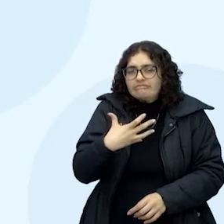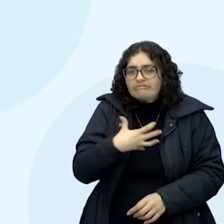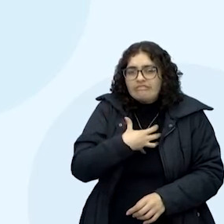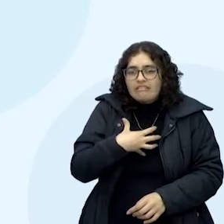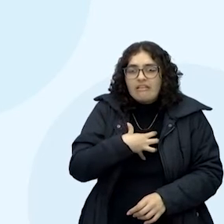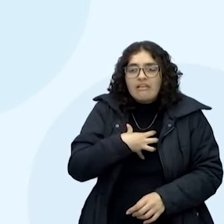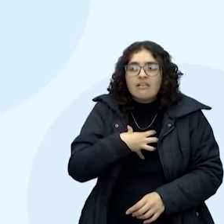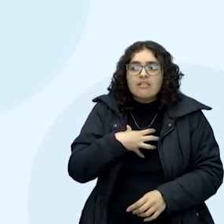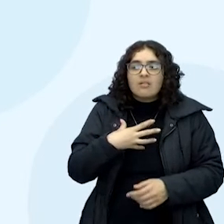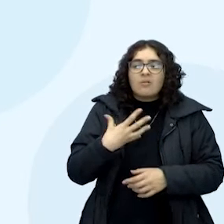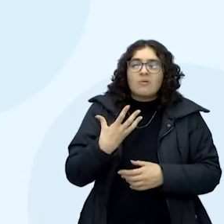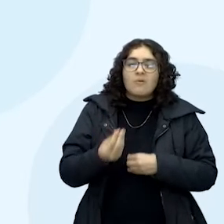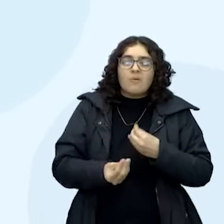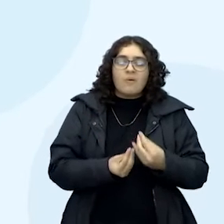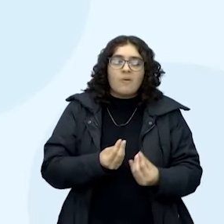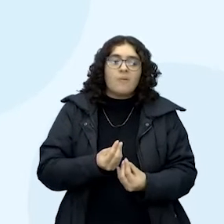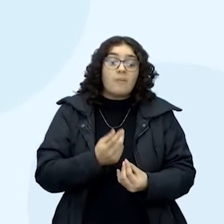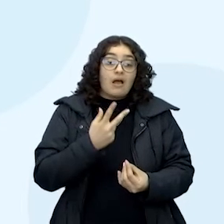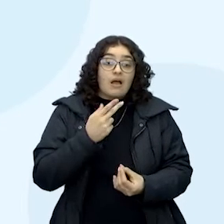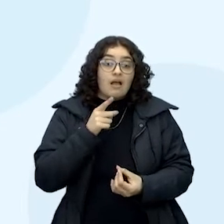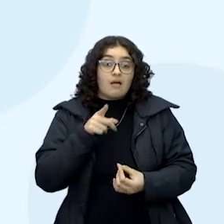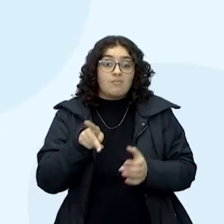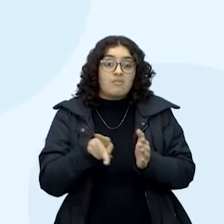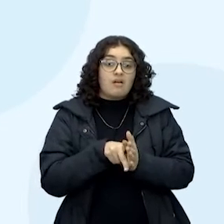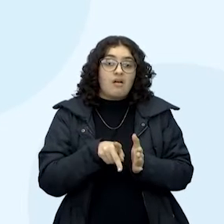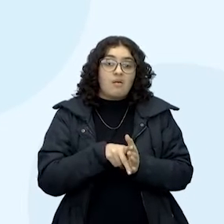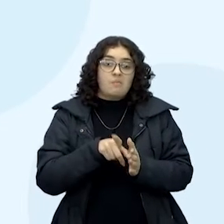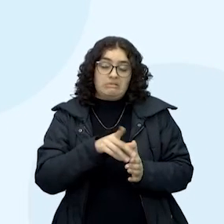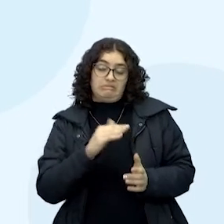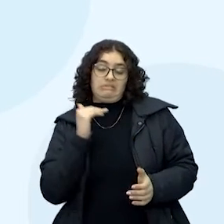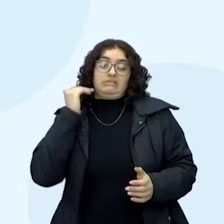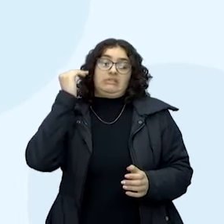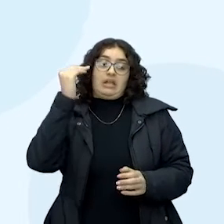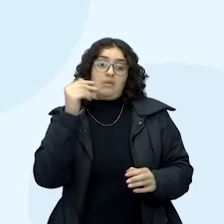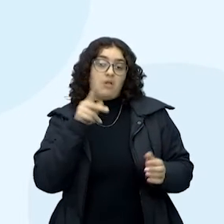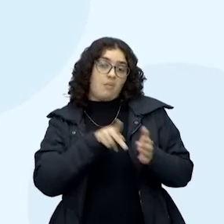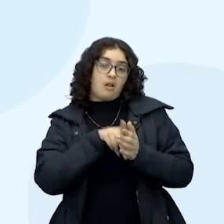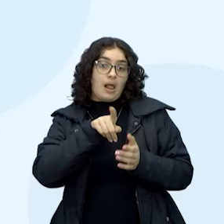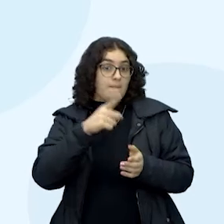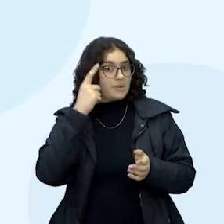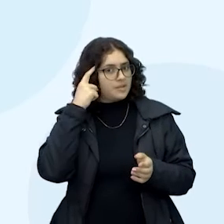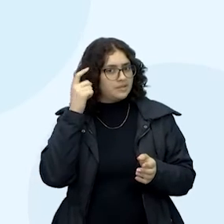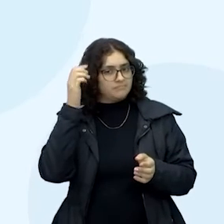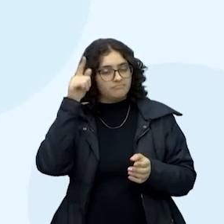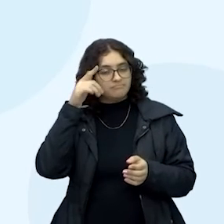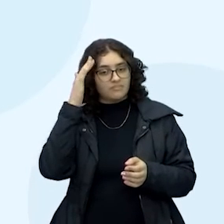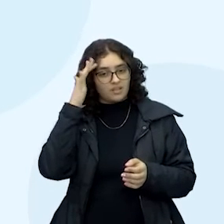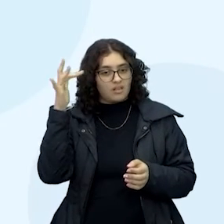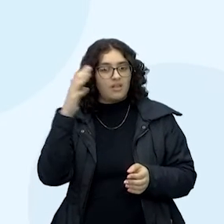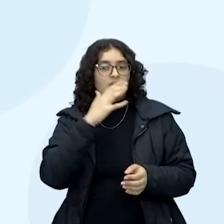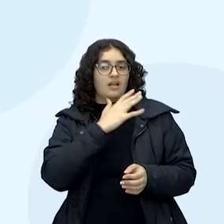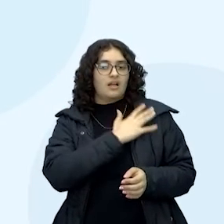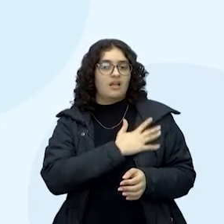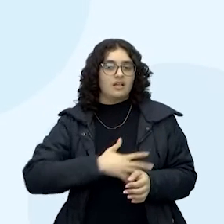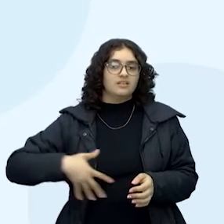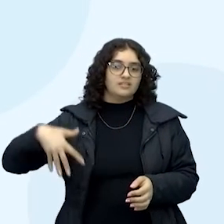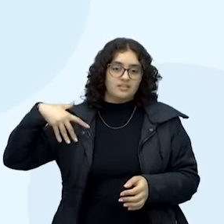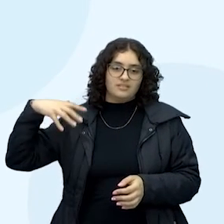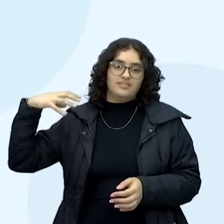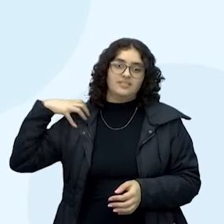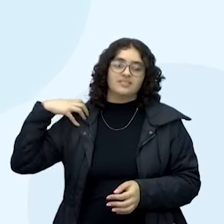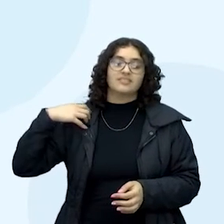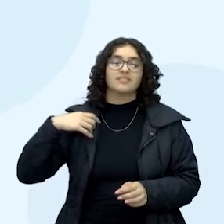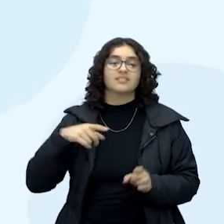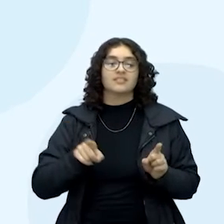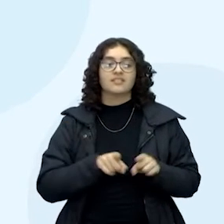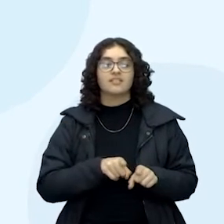de poder ilegítimo, de acordo com Aristóteles. A oligarquia, que é o poder detido